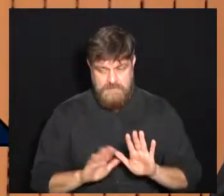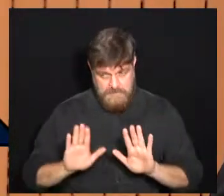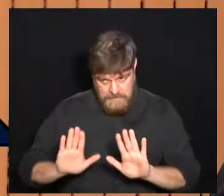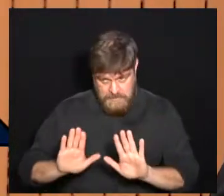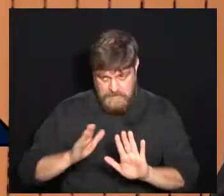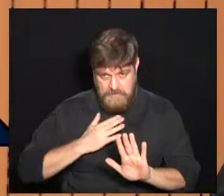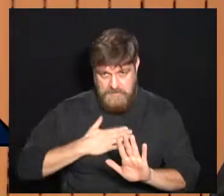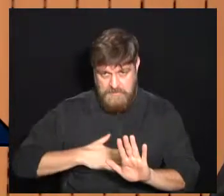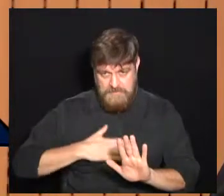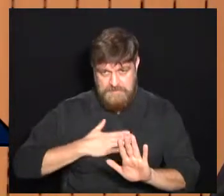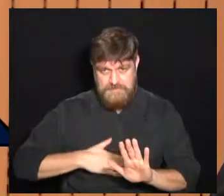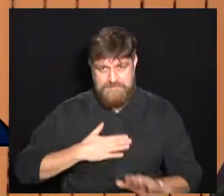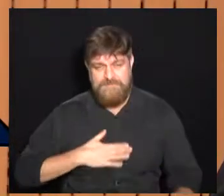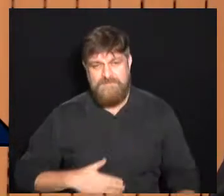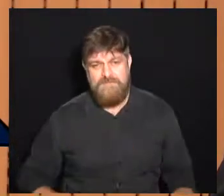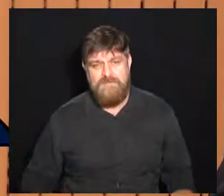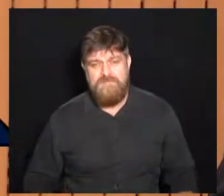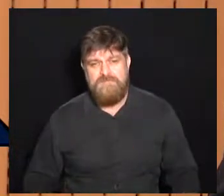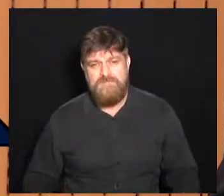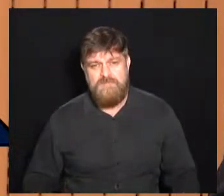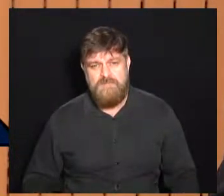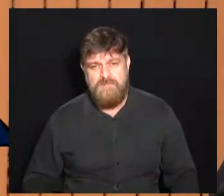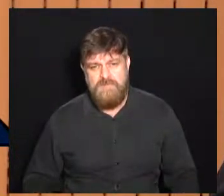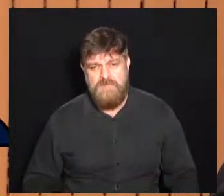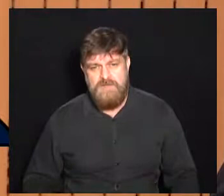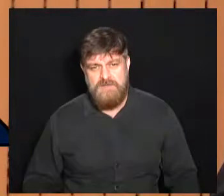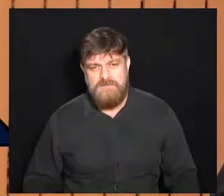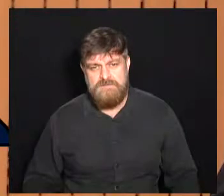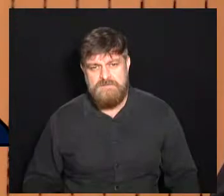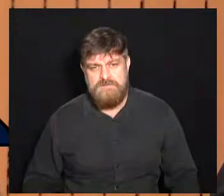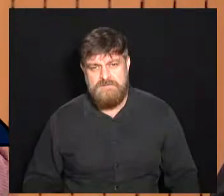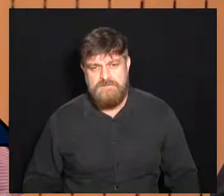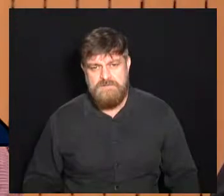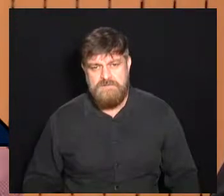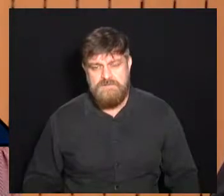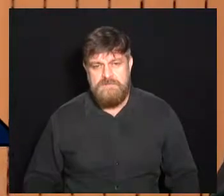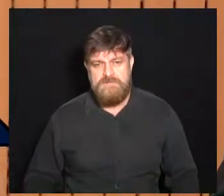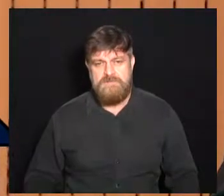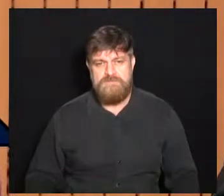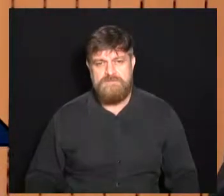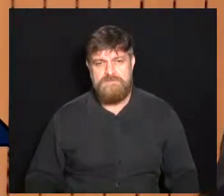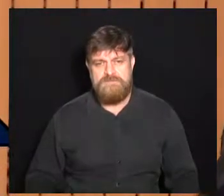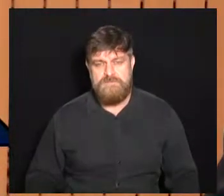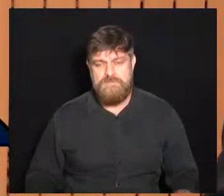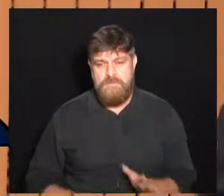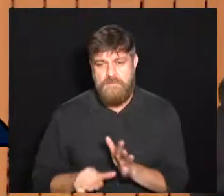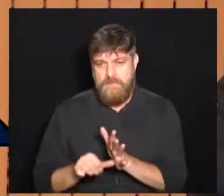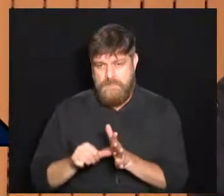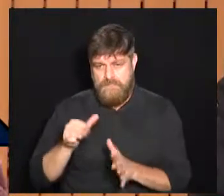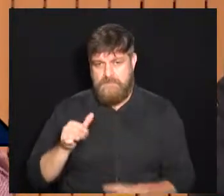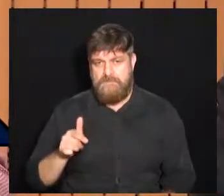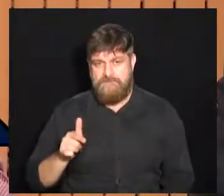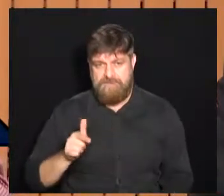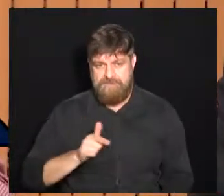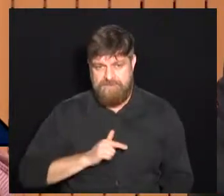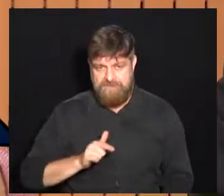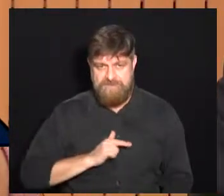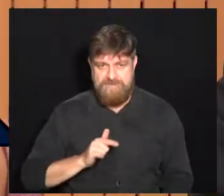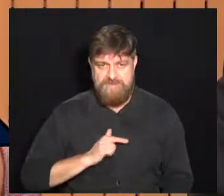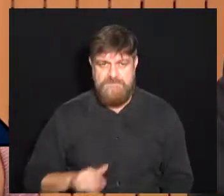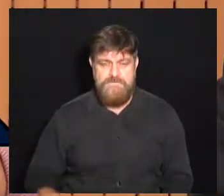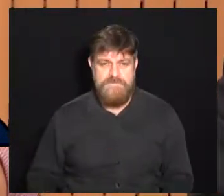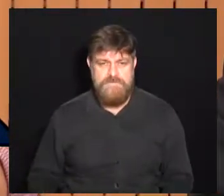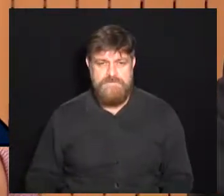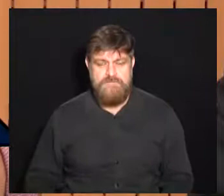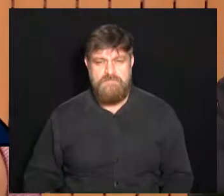encaminhamentos. Gente, vamos lá. Só alguns encaminhamentos. Primeiro, vai ficar, evidentemente, acho que para o